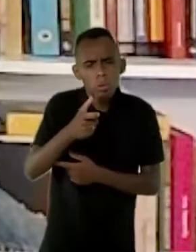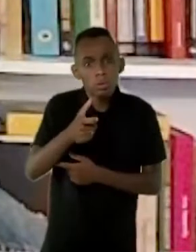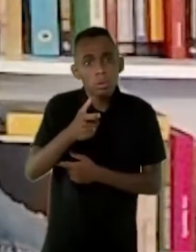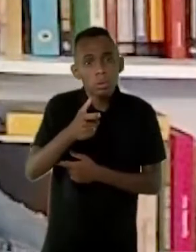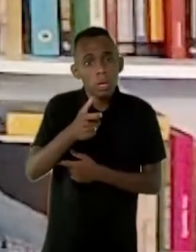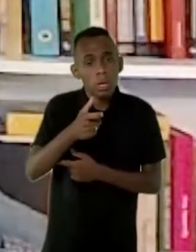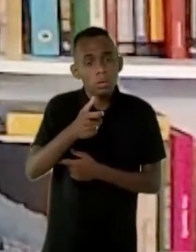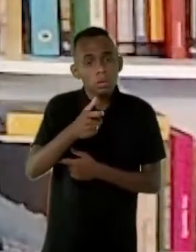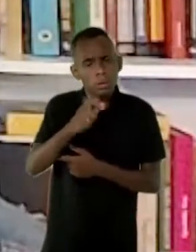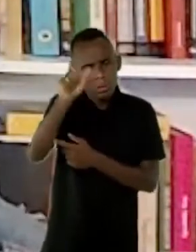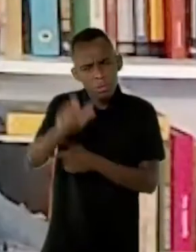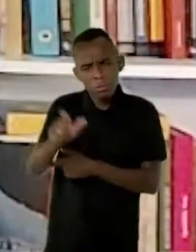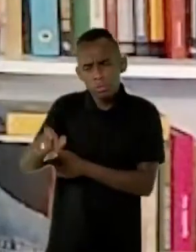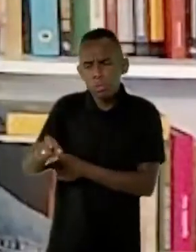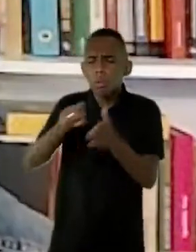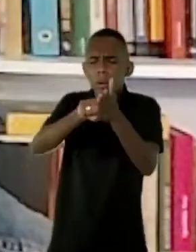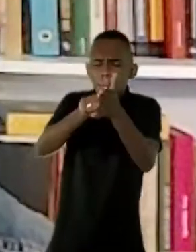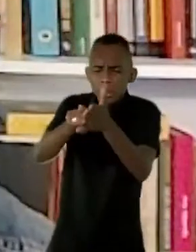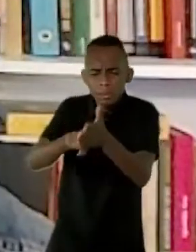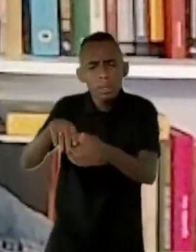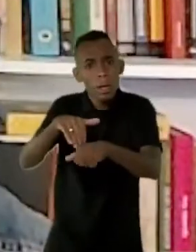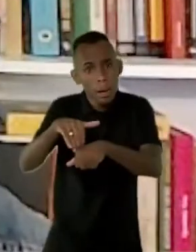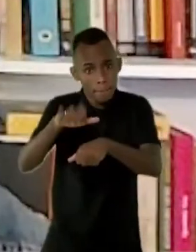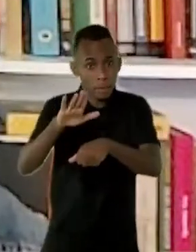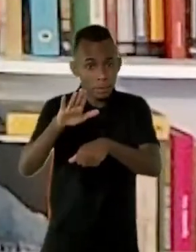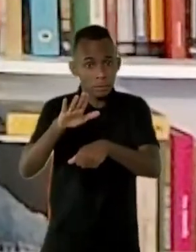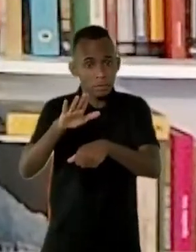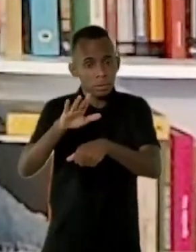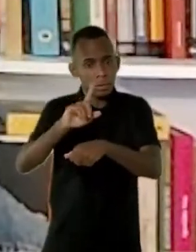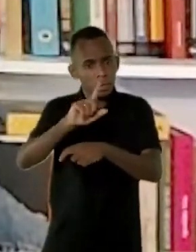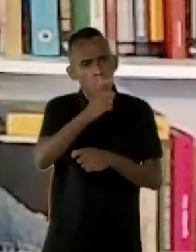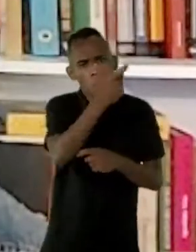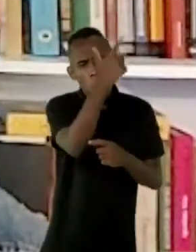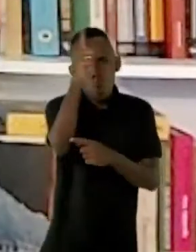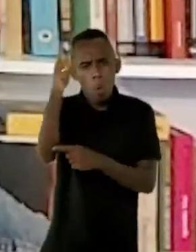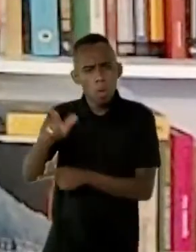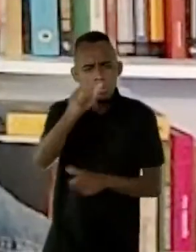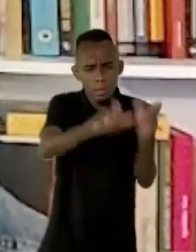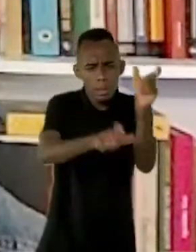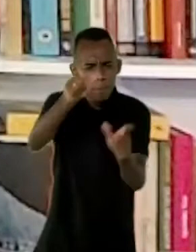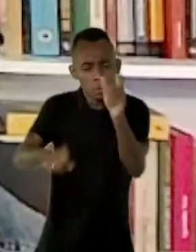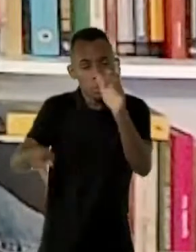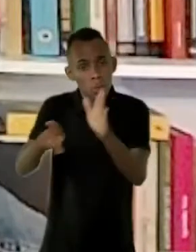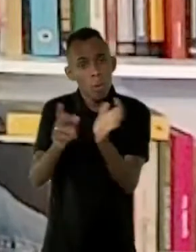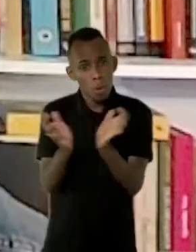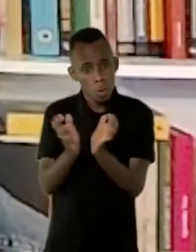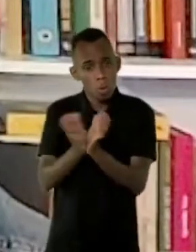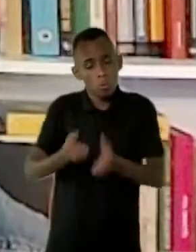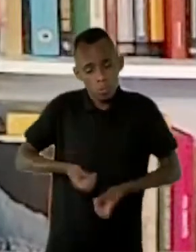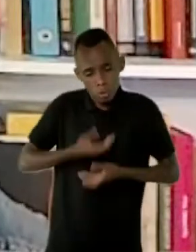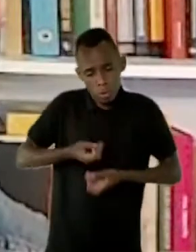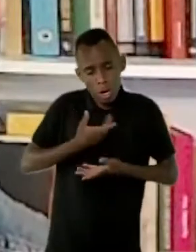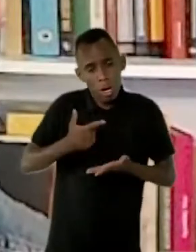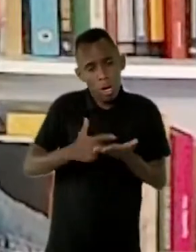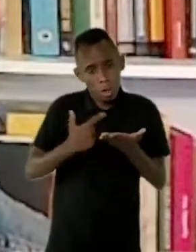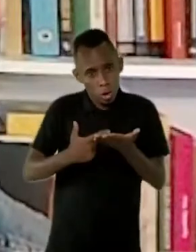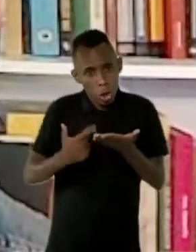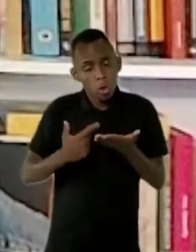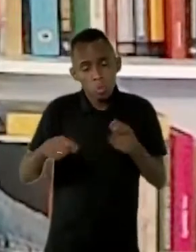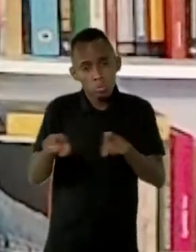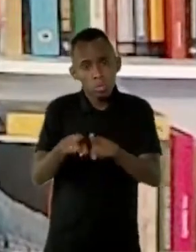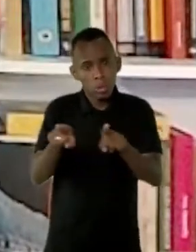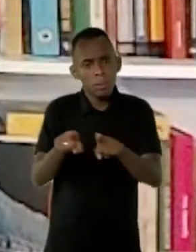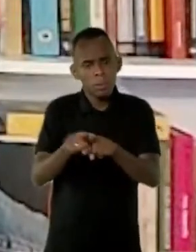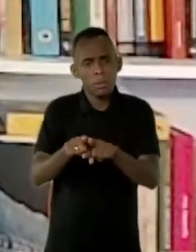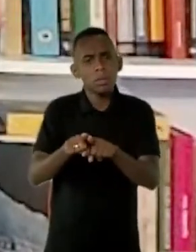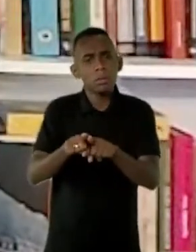Cruz de Souza, depois, enfim, outros personagens da literatura. E mais ou menos há 15 anos